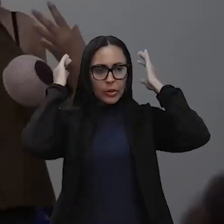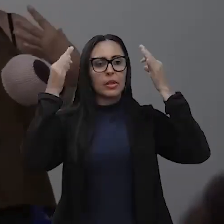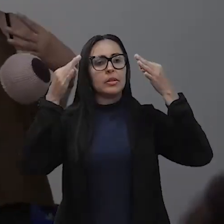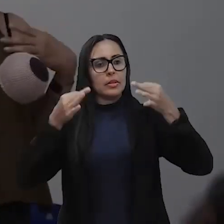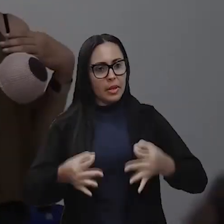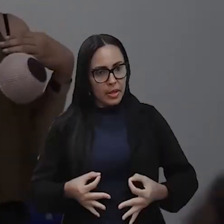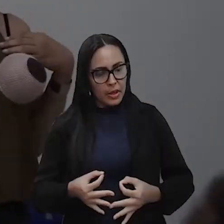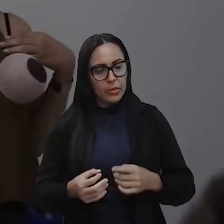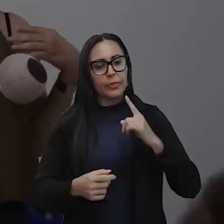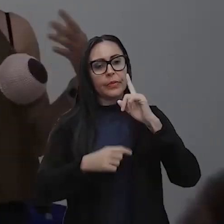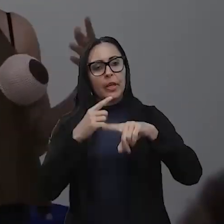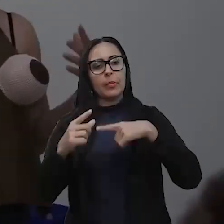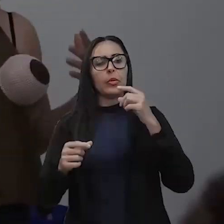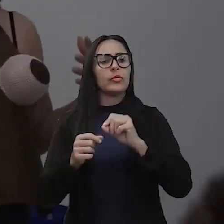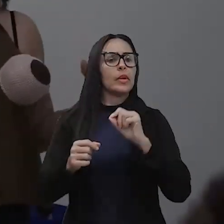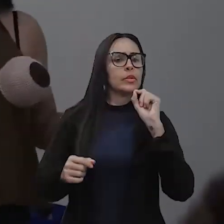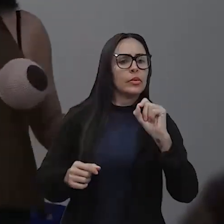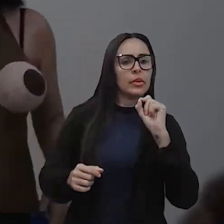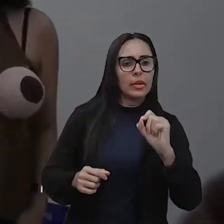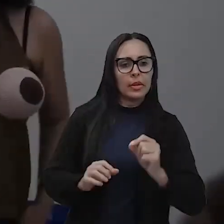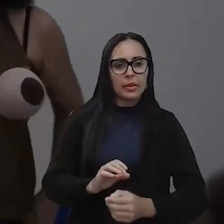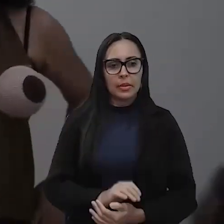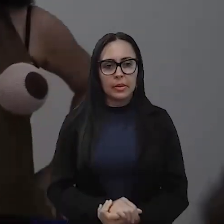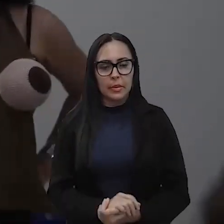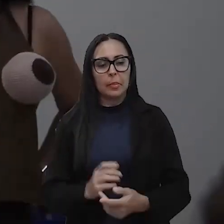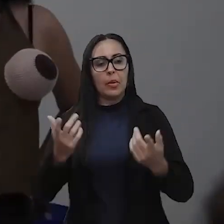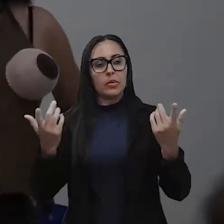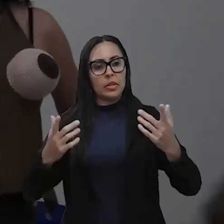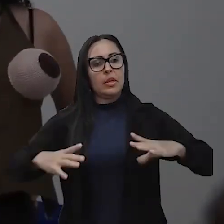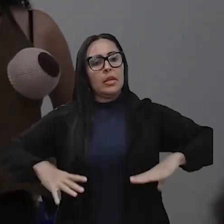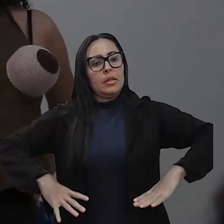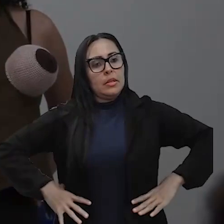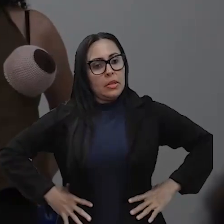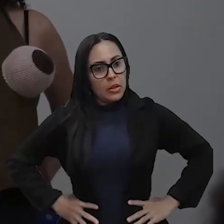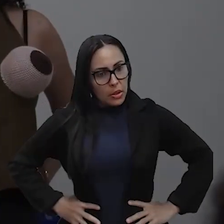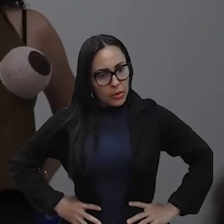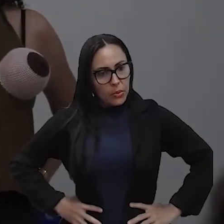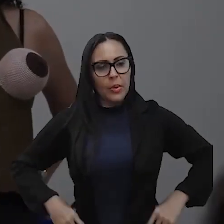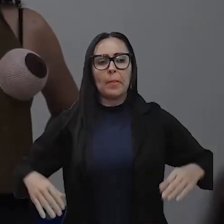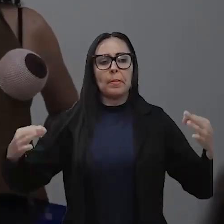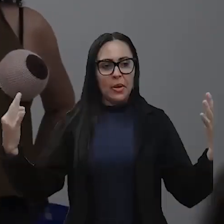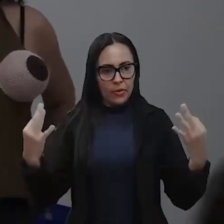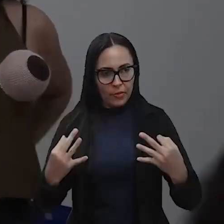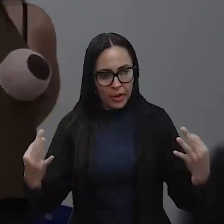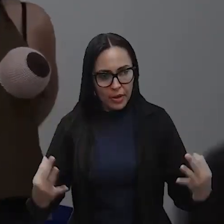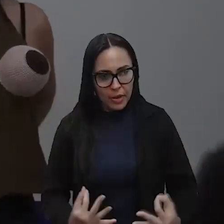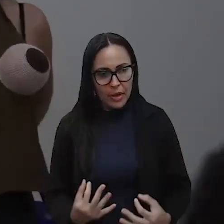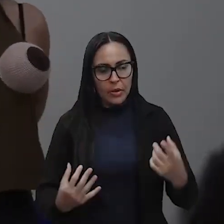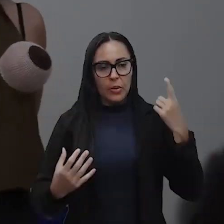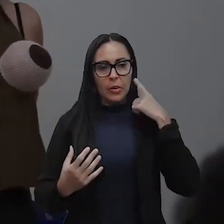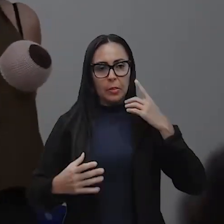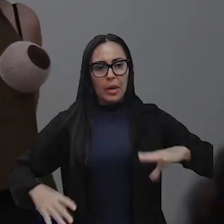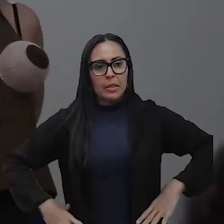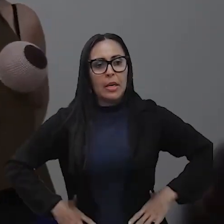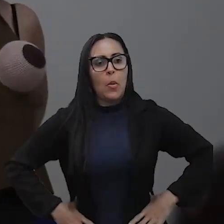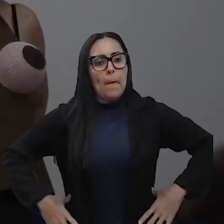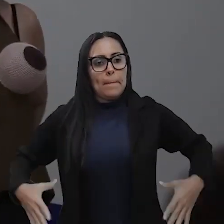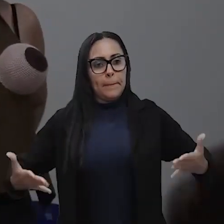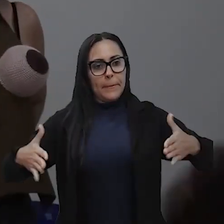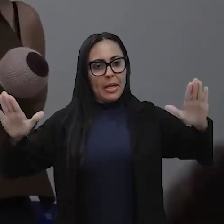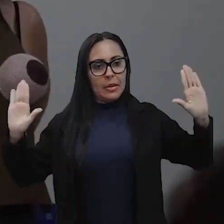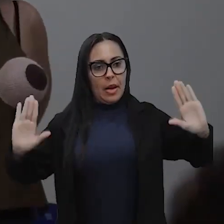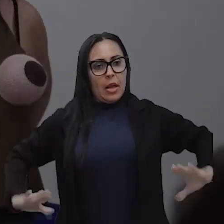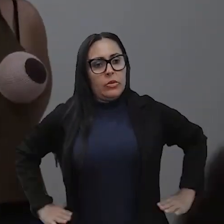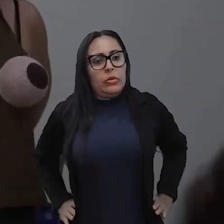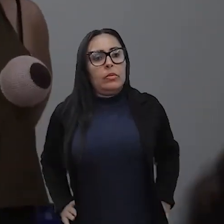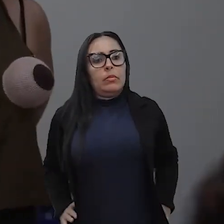o quê? Mãozinha na cintura. Perfeito. Bracinho pra trás. Isso. Ó, bracinho pra